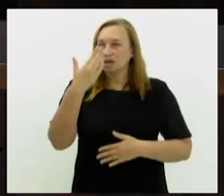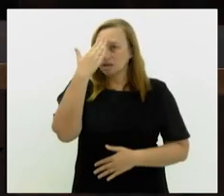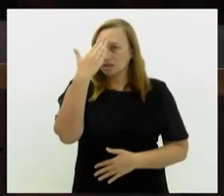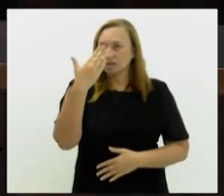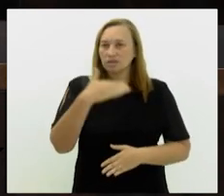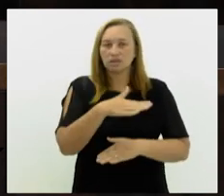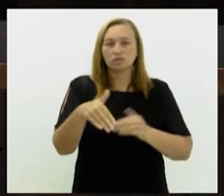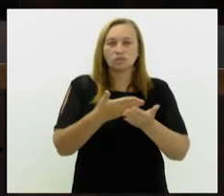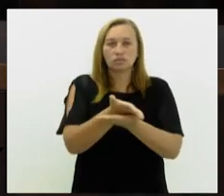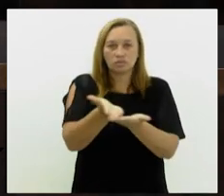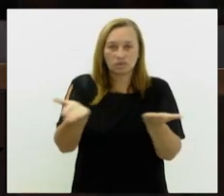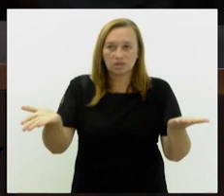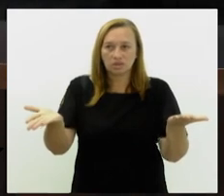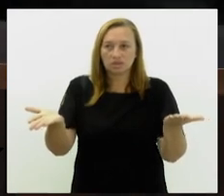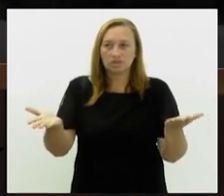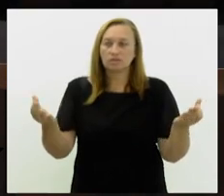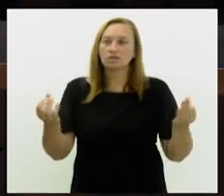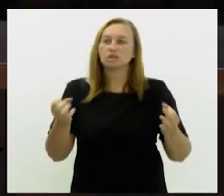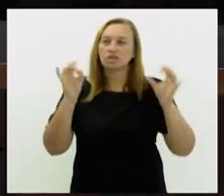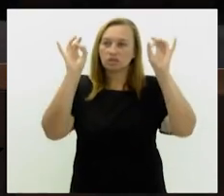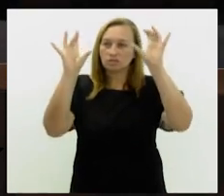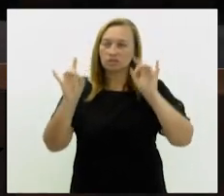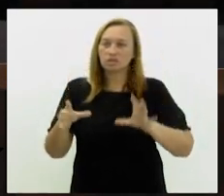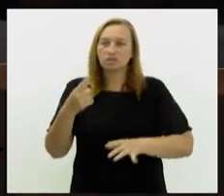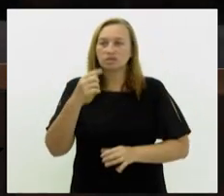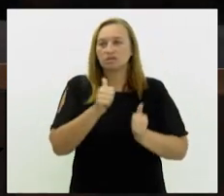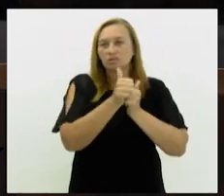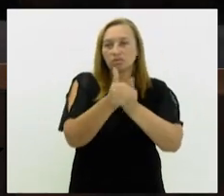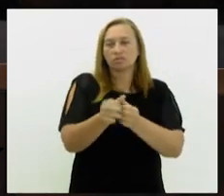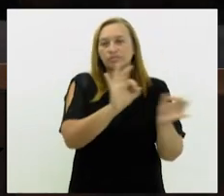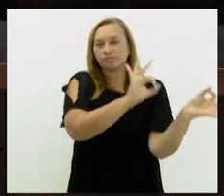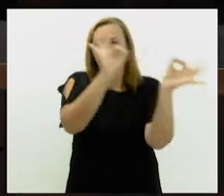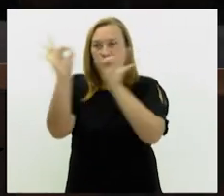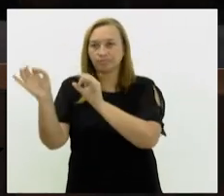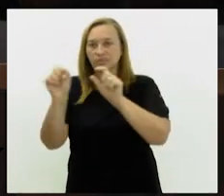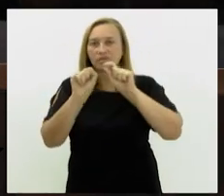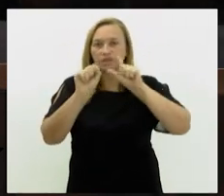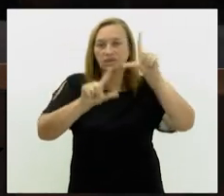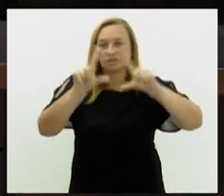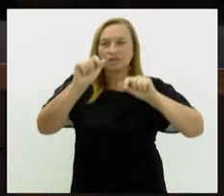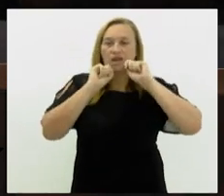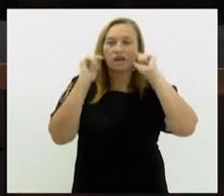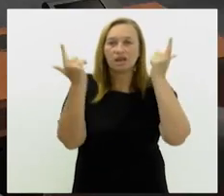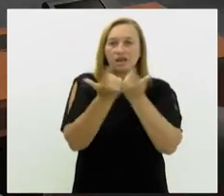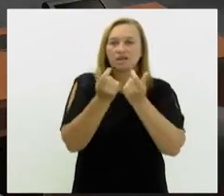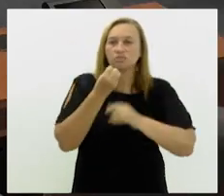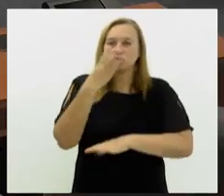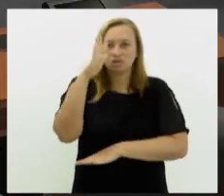agradecendo a todas e todos, em especial aqueles que nos acompanham pela TV Alerj. Boa tarde.